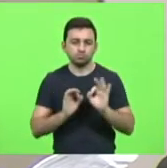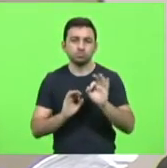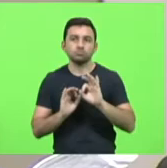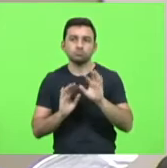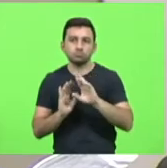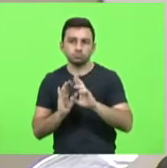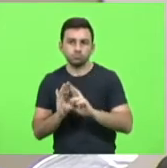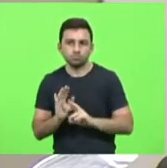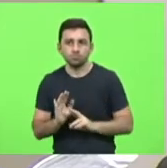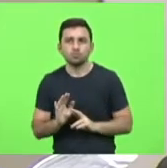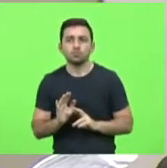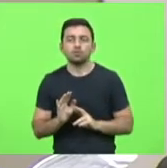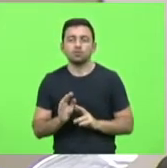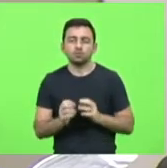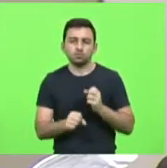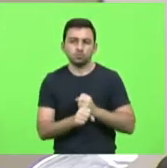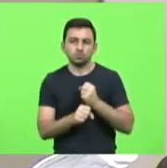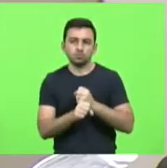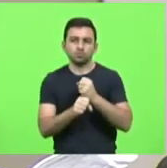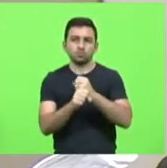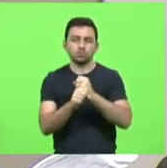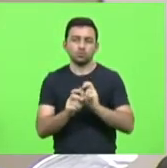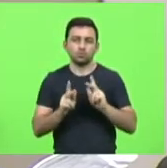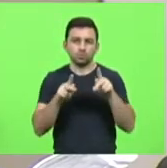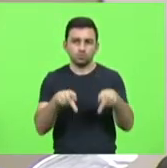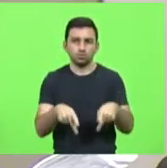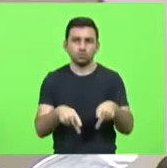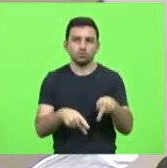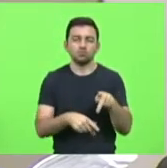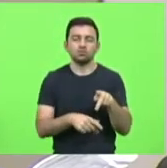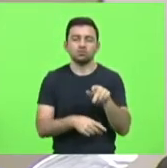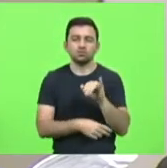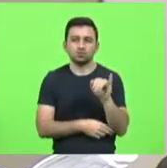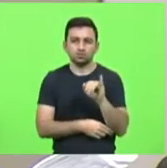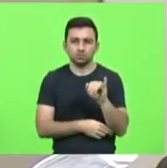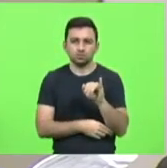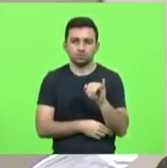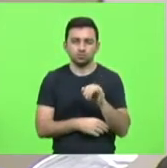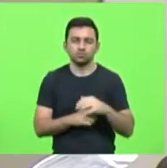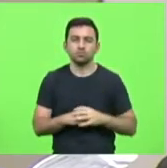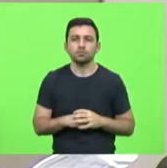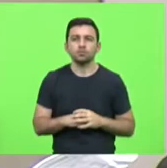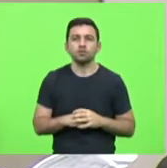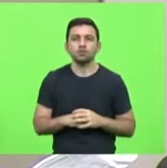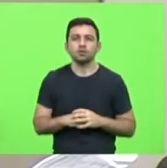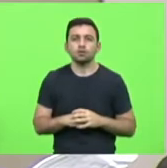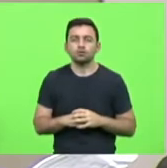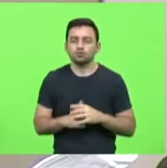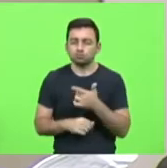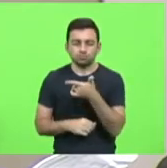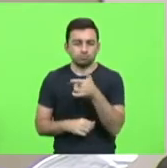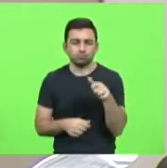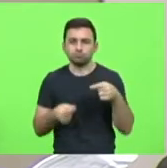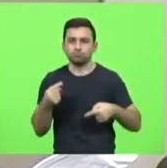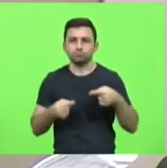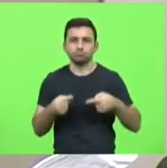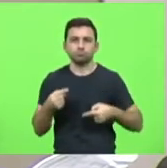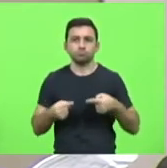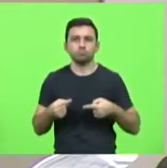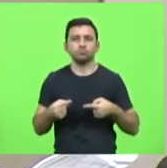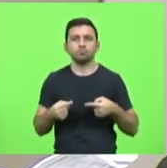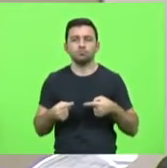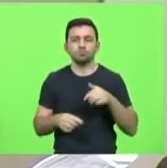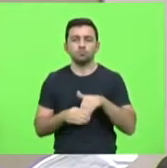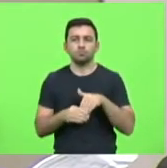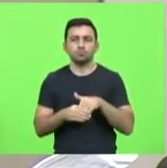de recuperação da ponte sobre o rio Itajaí-Açu, em discussão. Não havendo quem queira discutir, em votação.